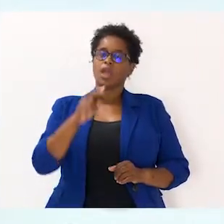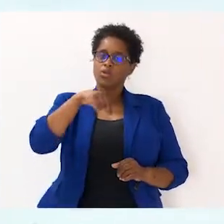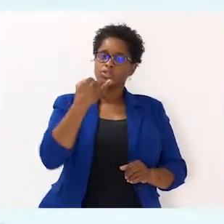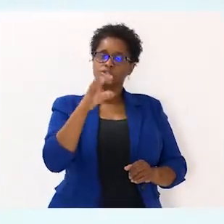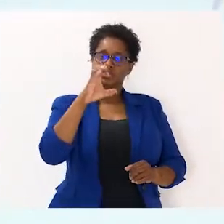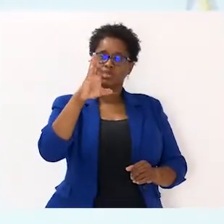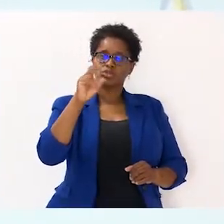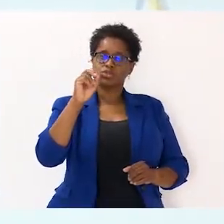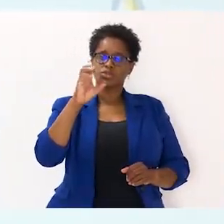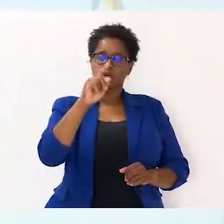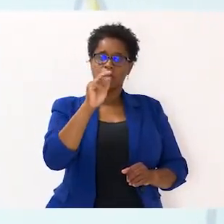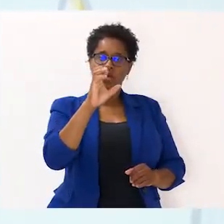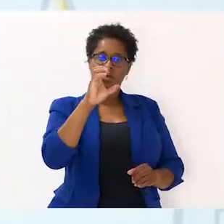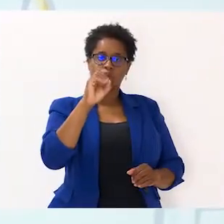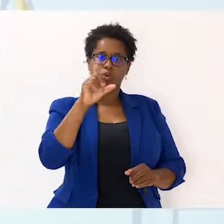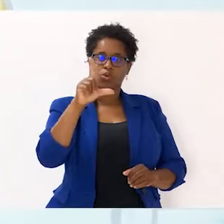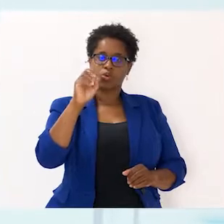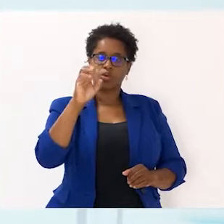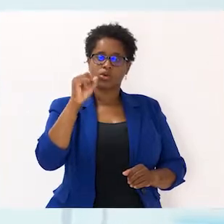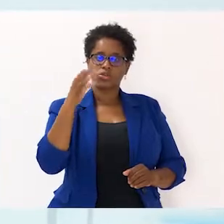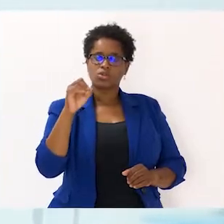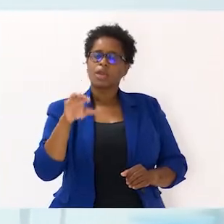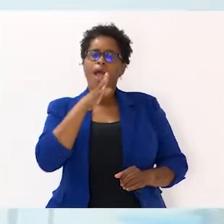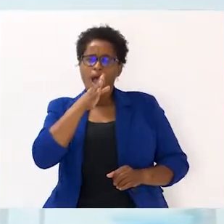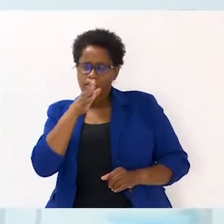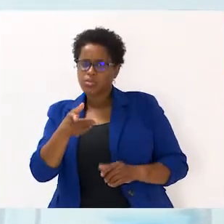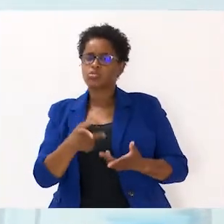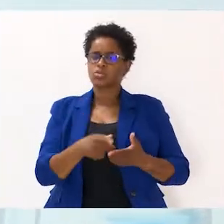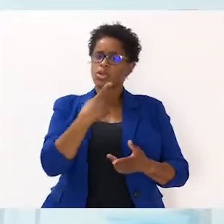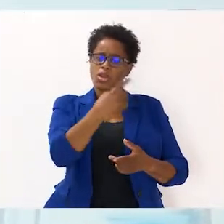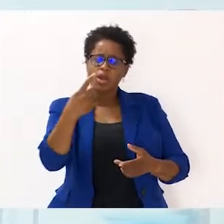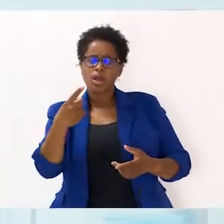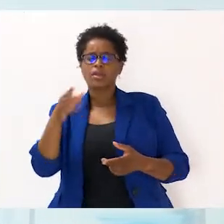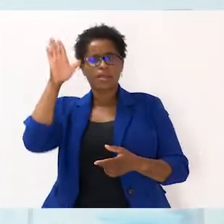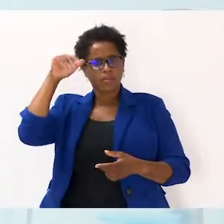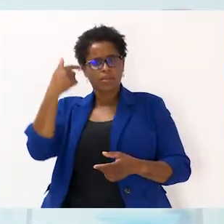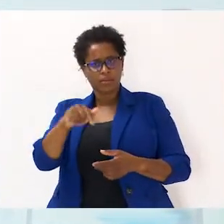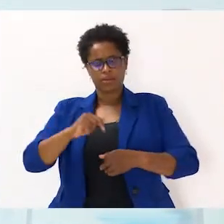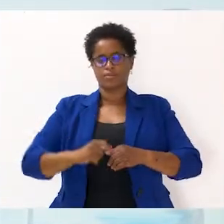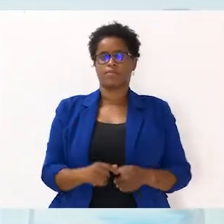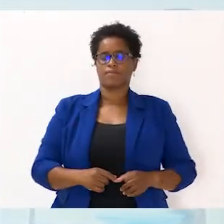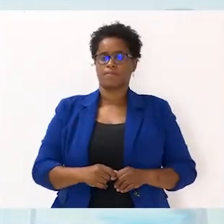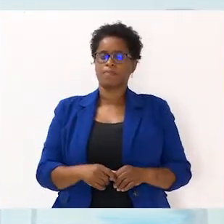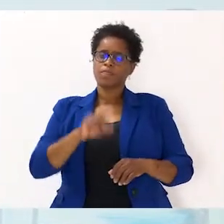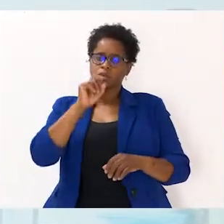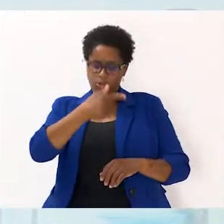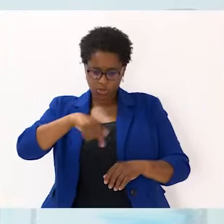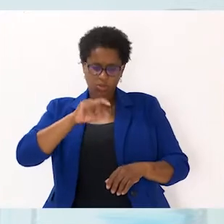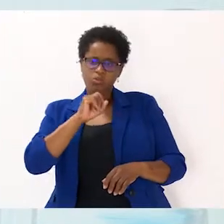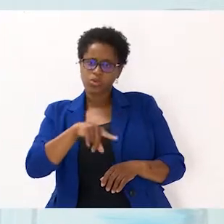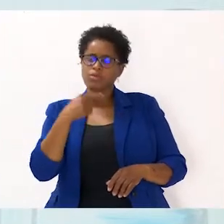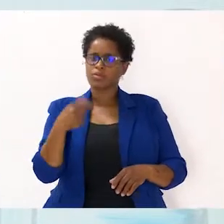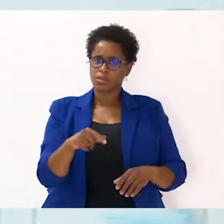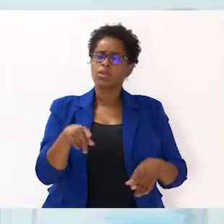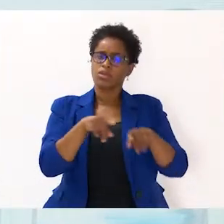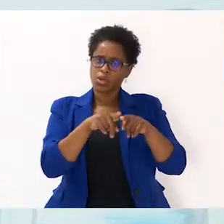Nichos ecológicos significa o quê? Os hábitos que cada espécie tem. Podemos ter no